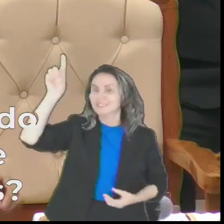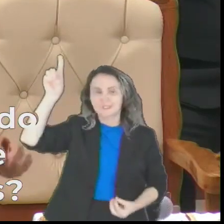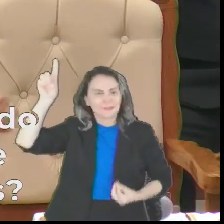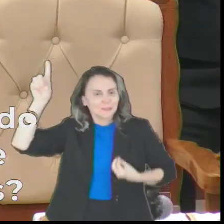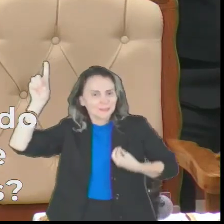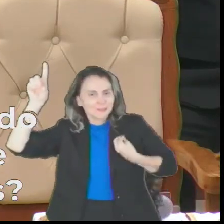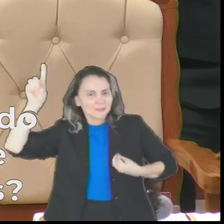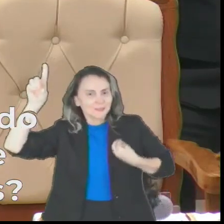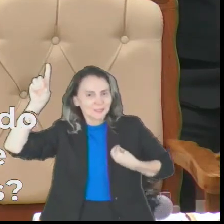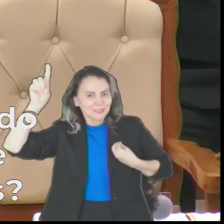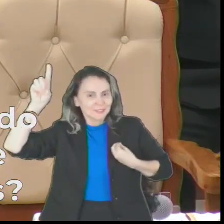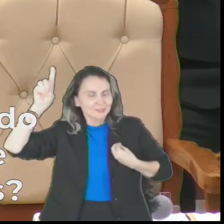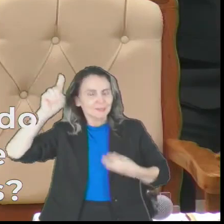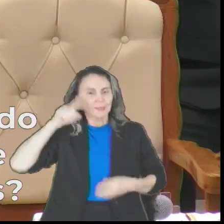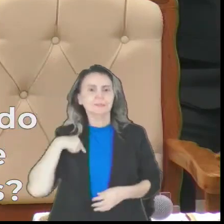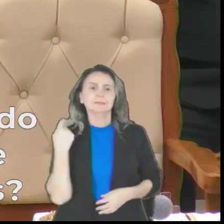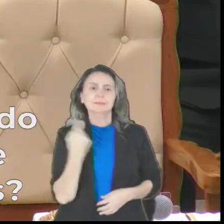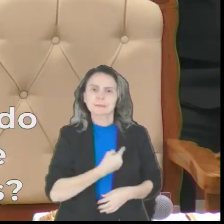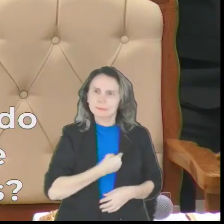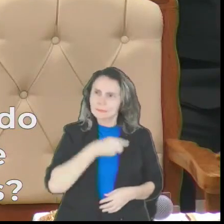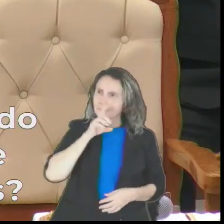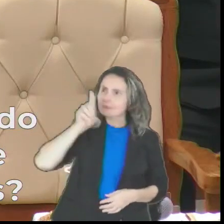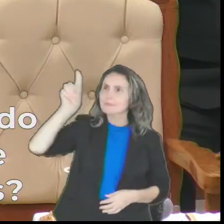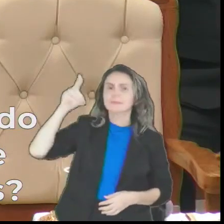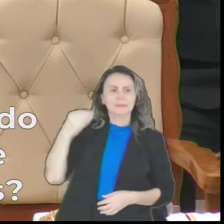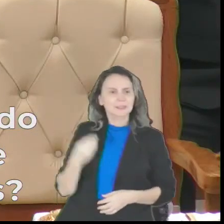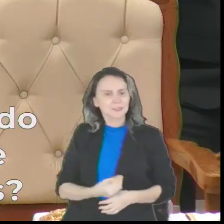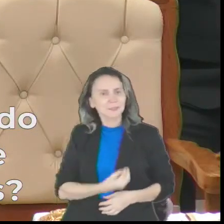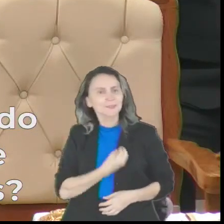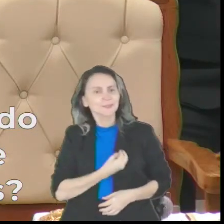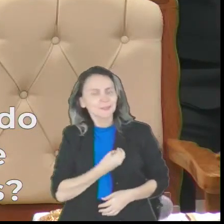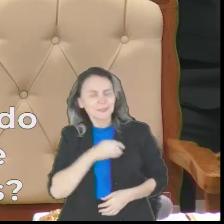vivo. O nosso Deus é vivo,